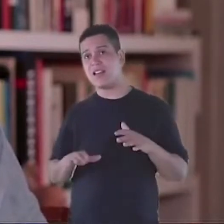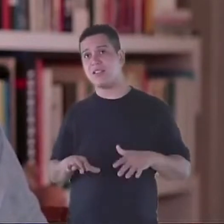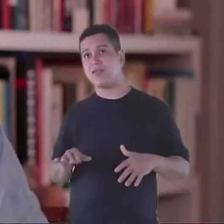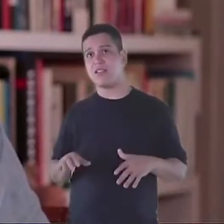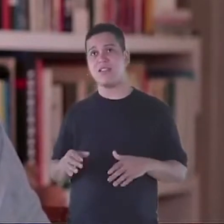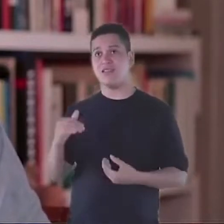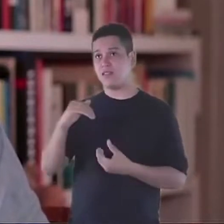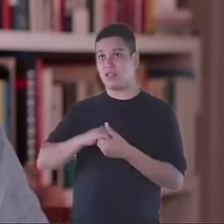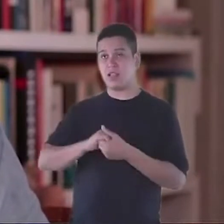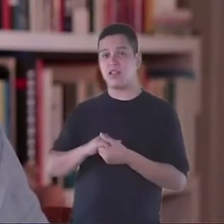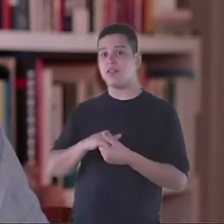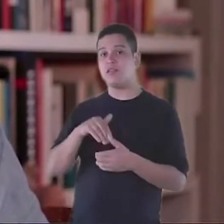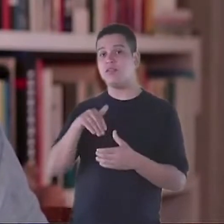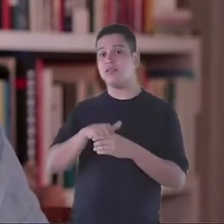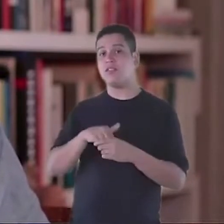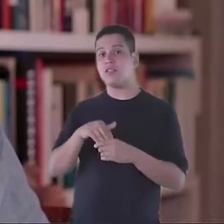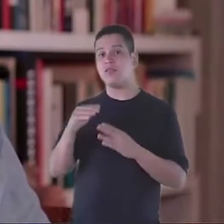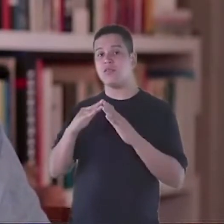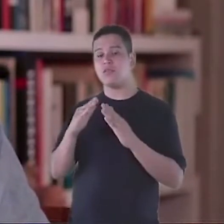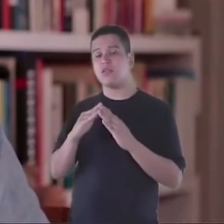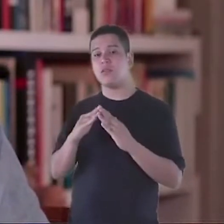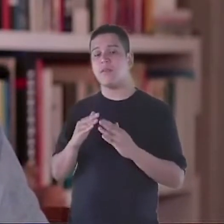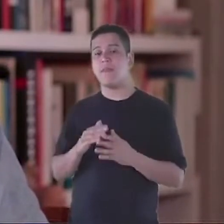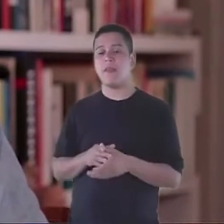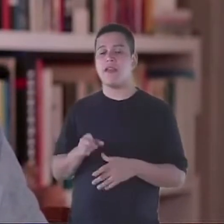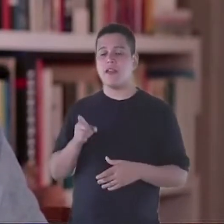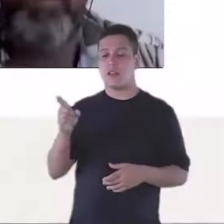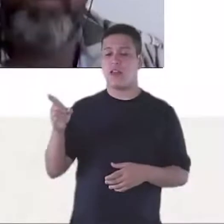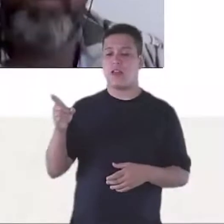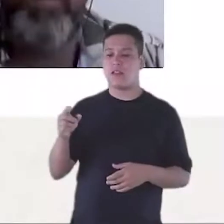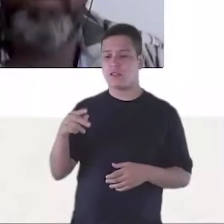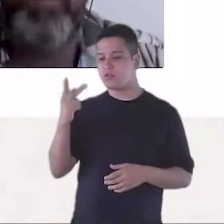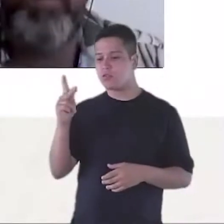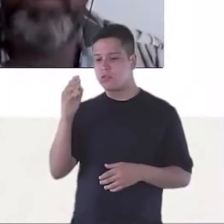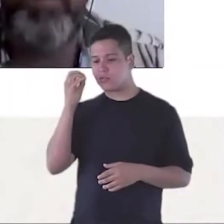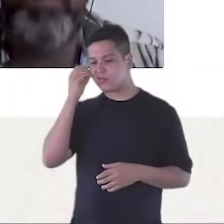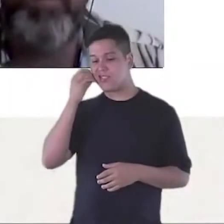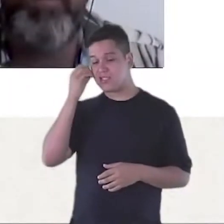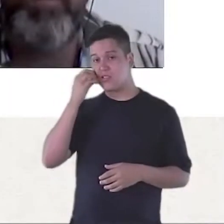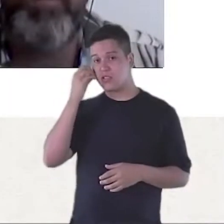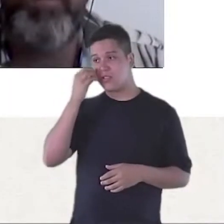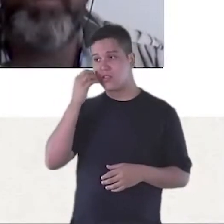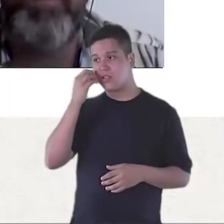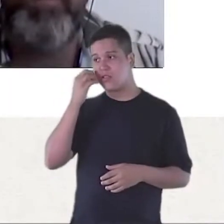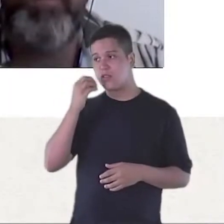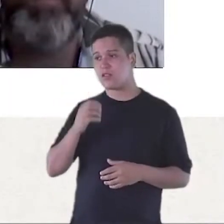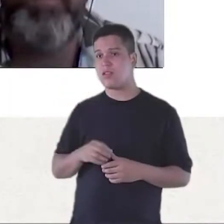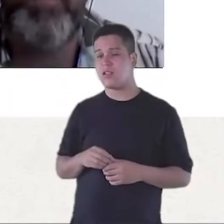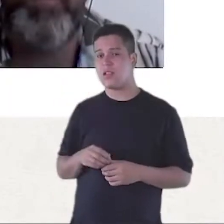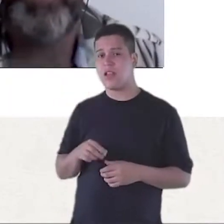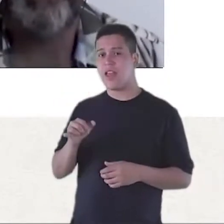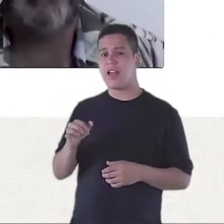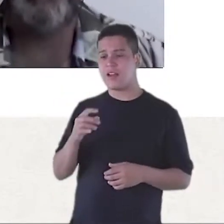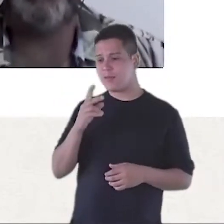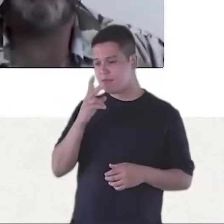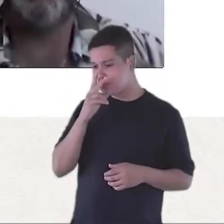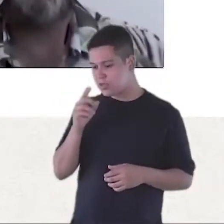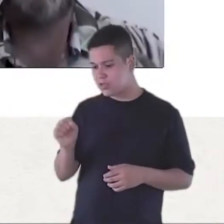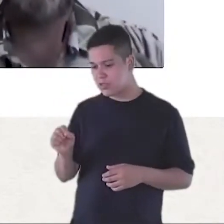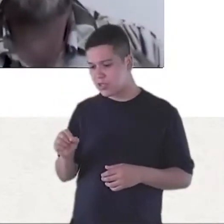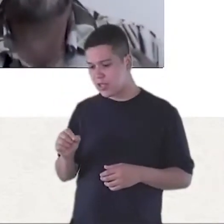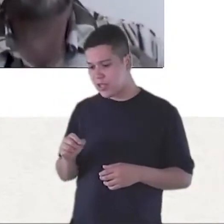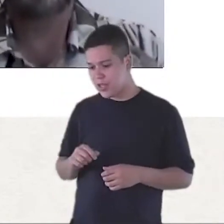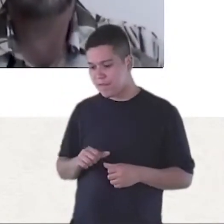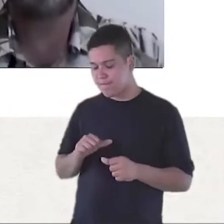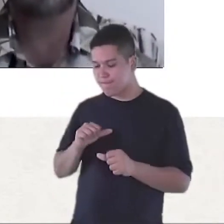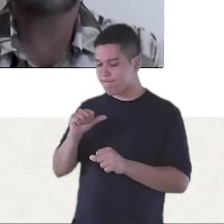casa, essa sua experiência se transformou